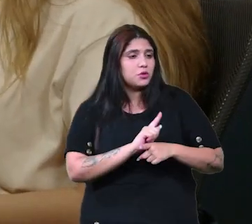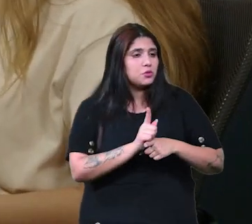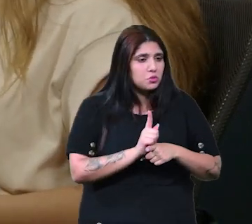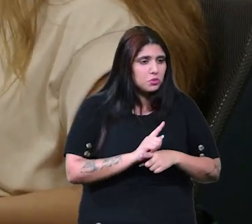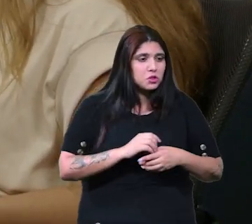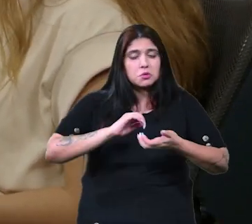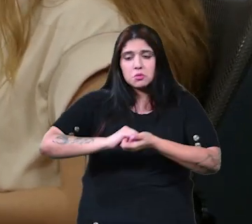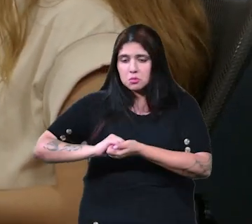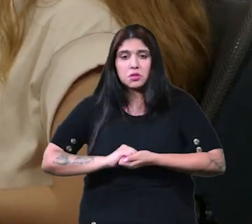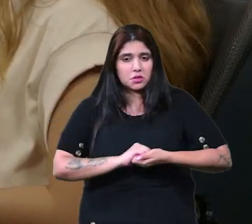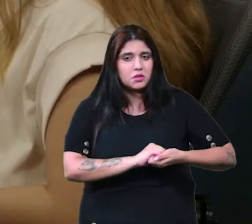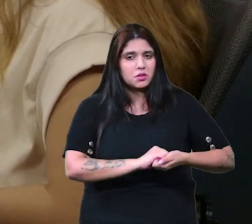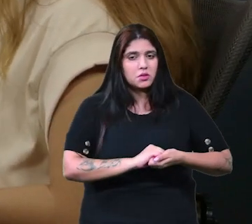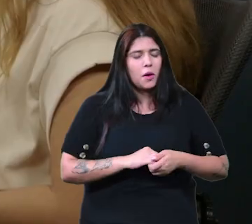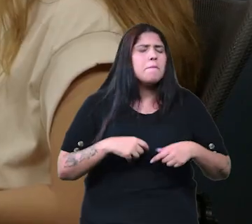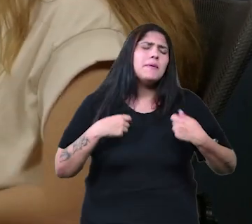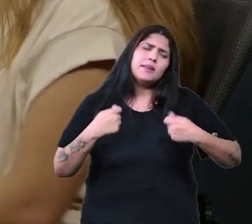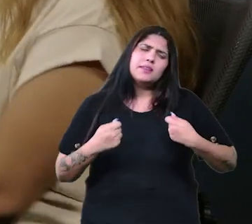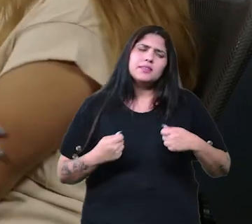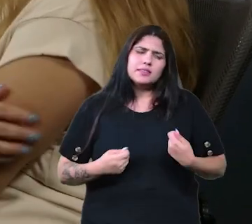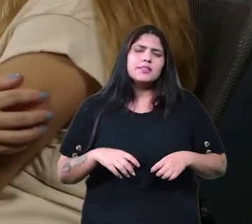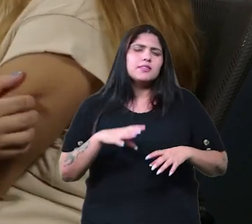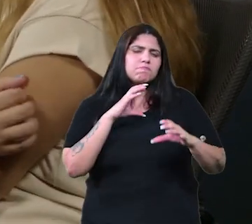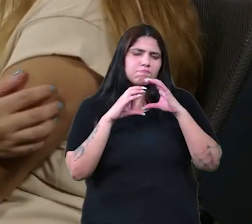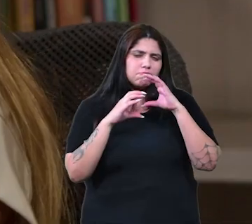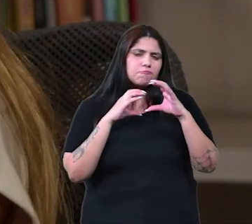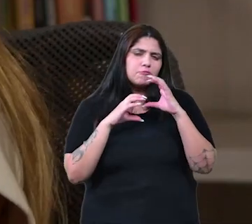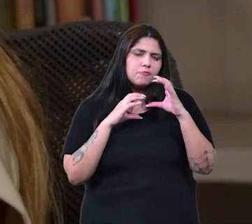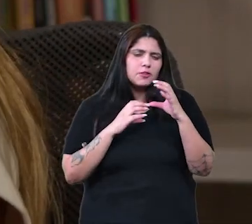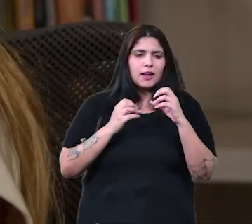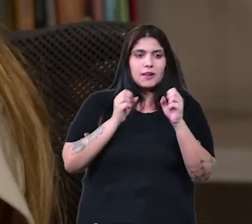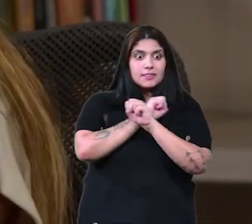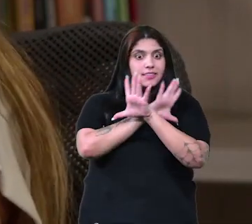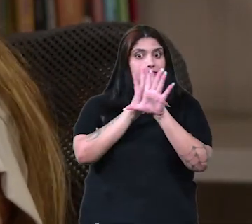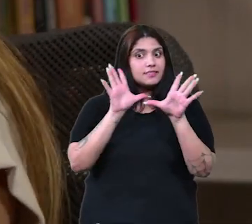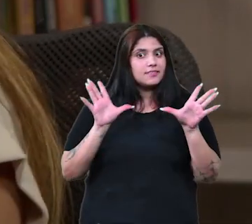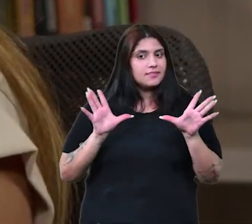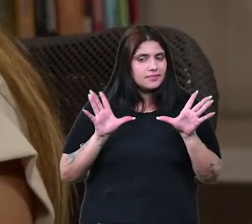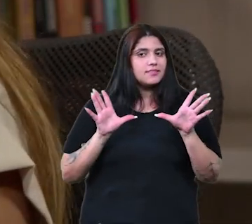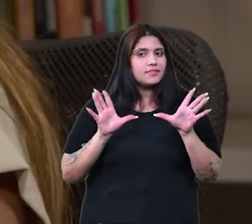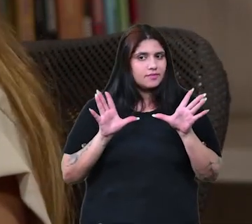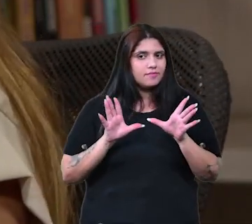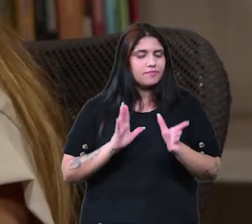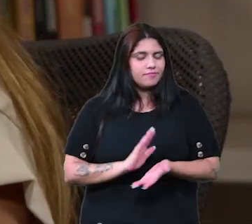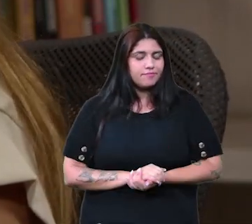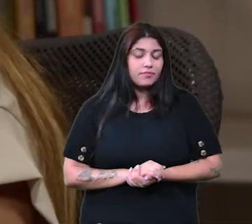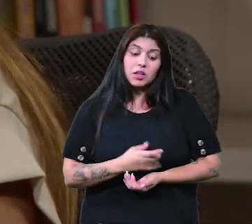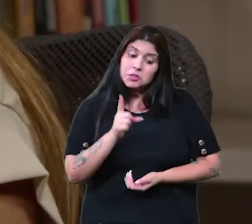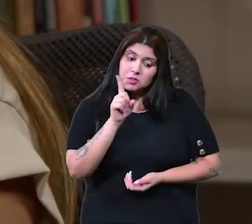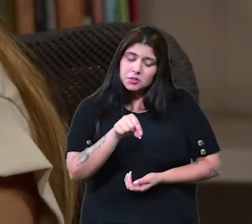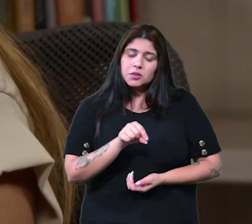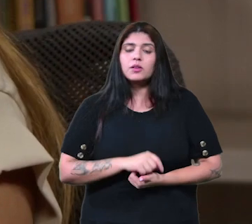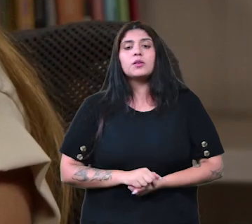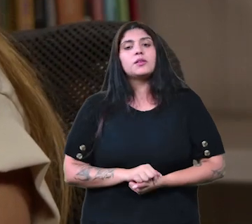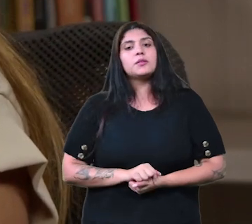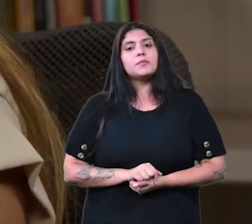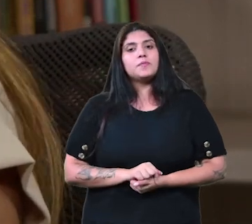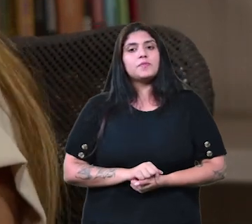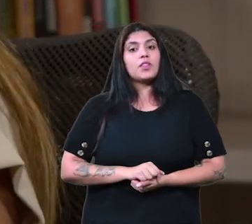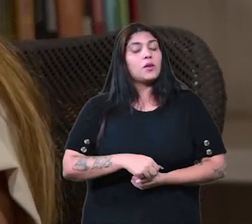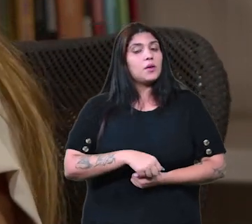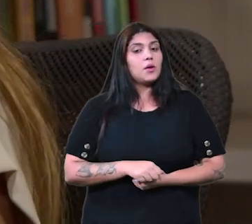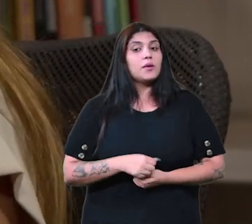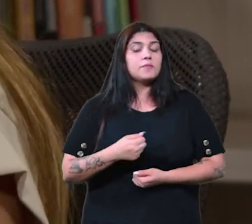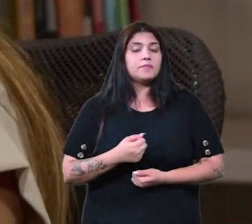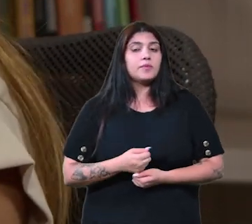comunicar de uma forma que vão te entender, sabe? E foi o que a Jamile falou. A gente tem que gostar do que